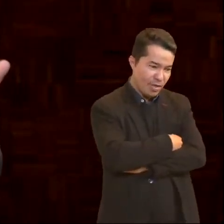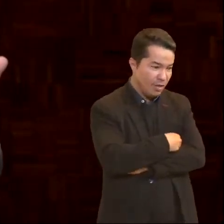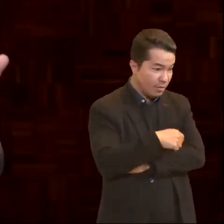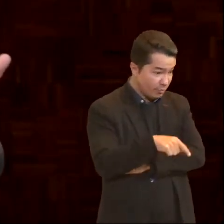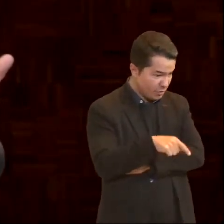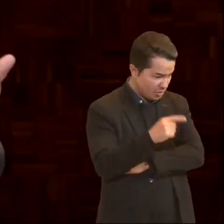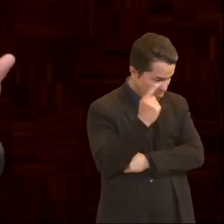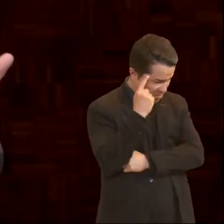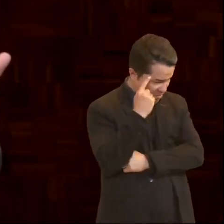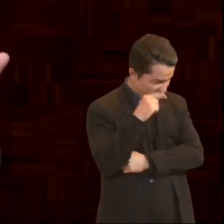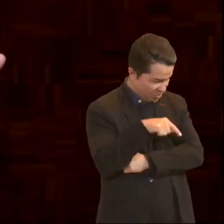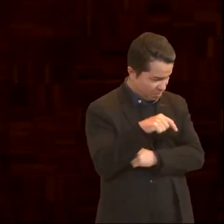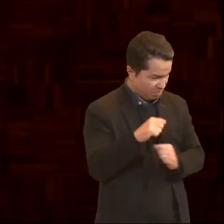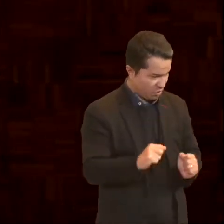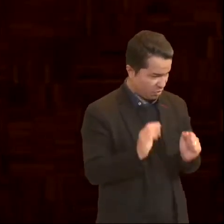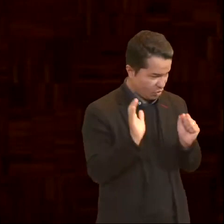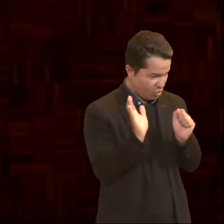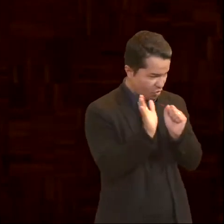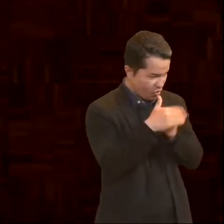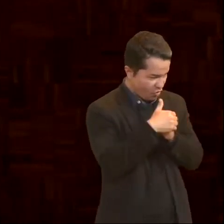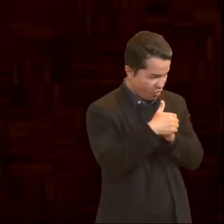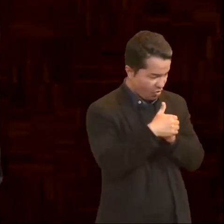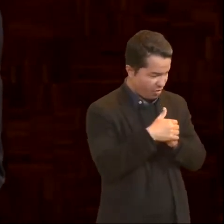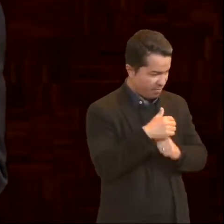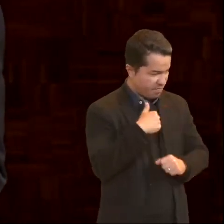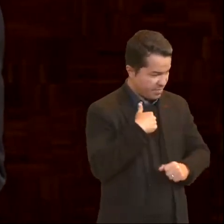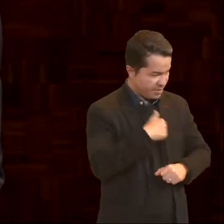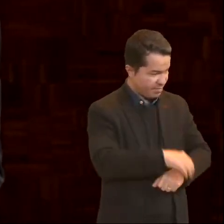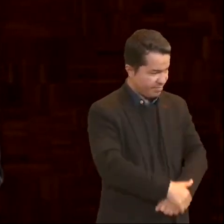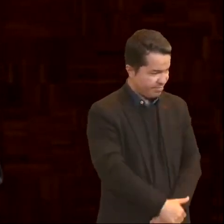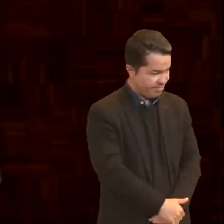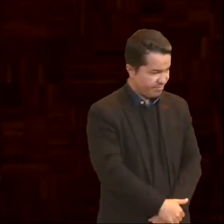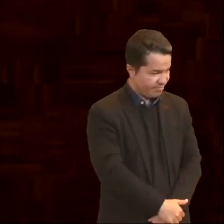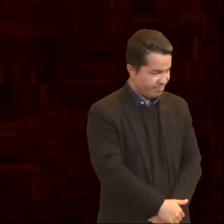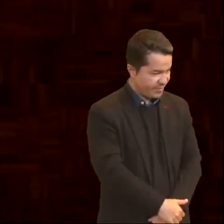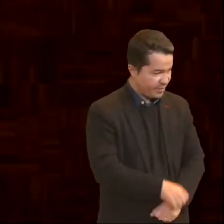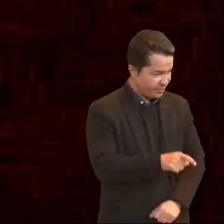lugar onde você pode se esconder de mim?